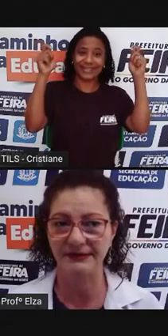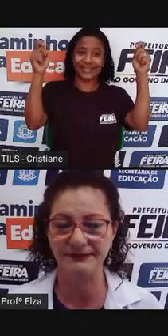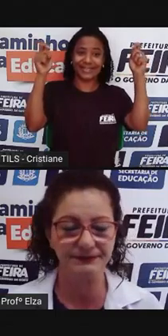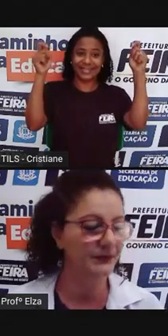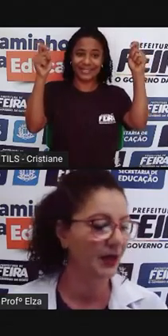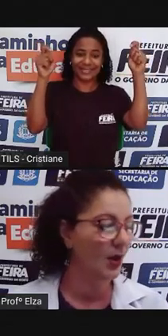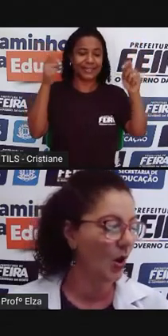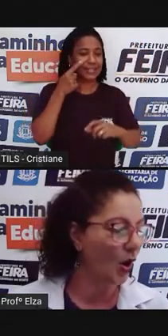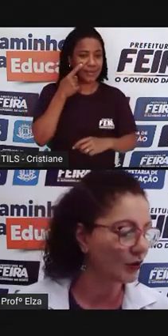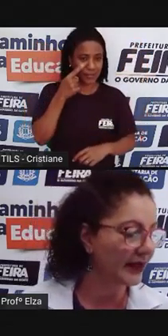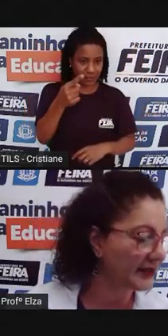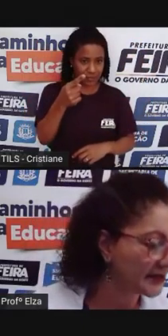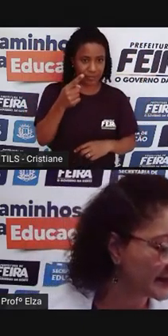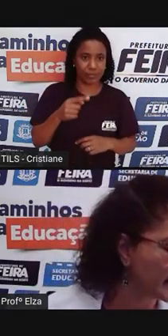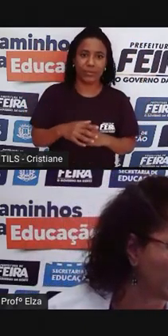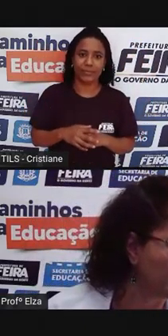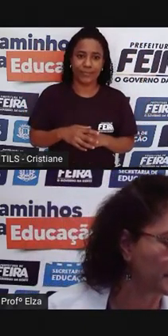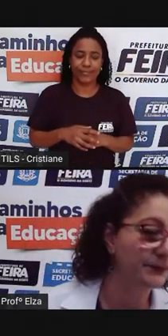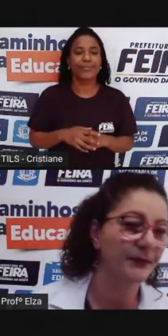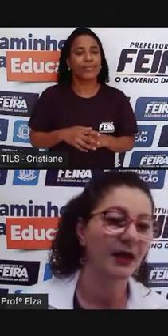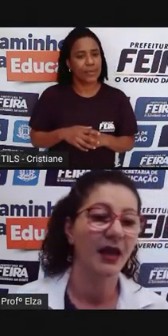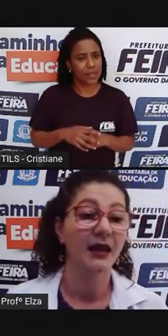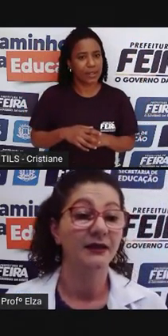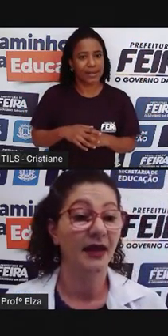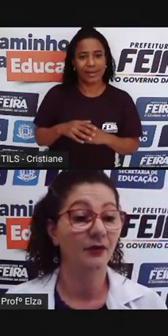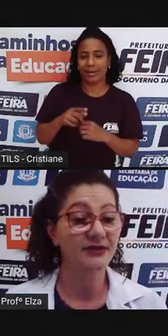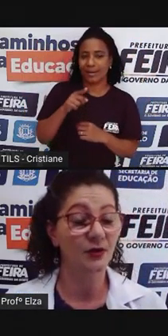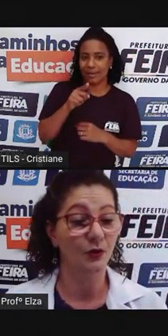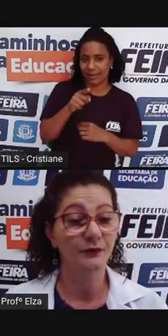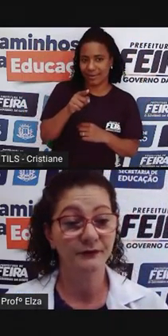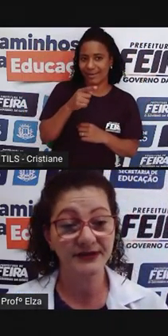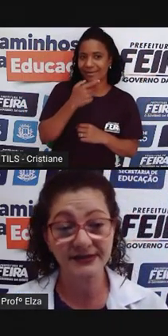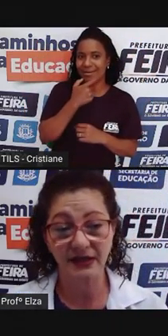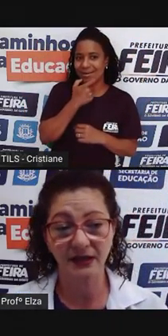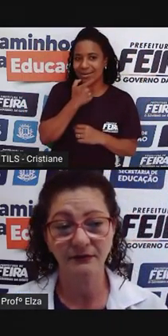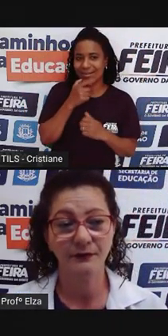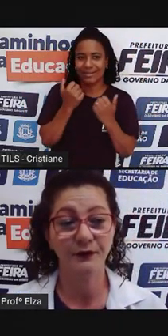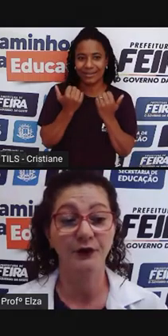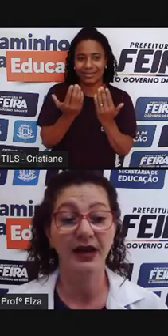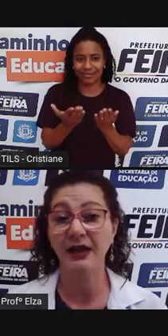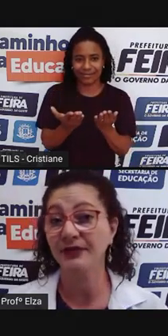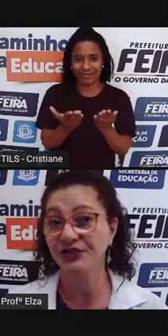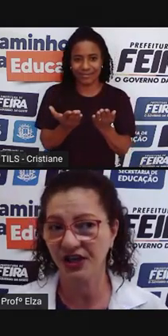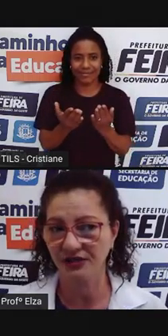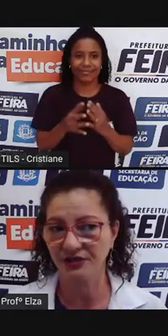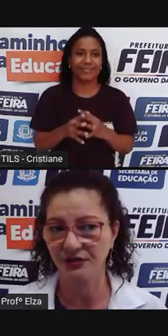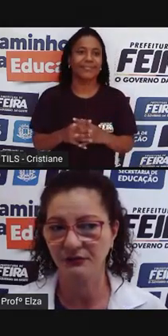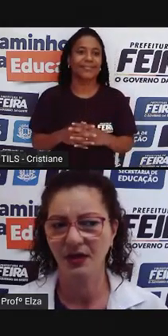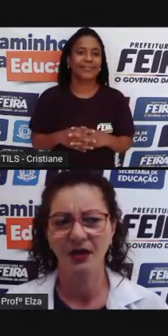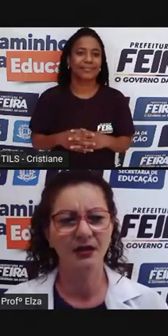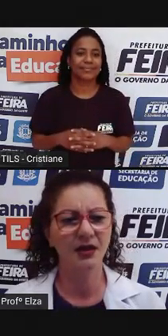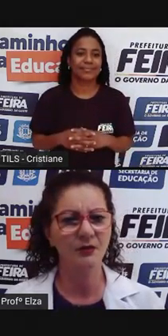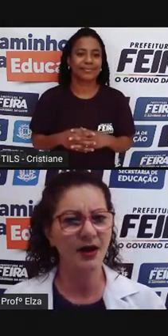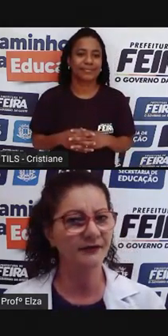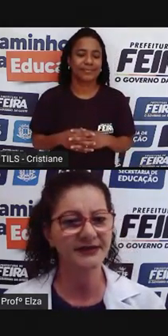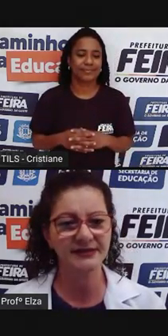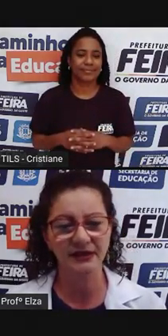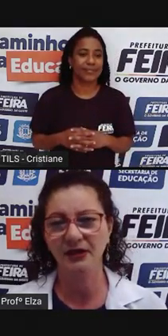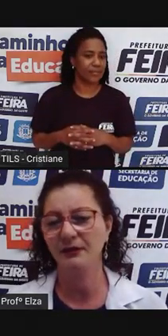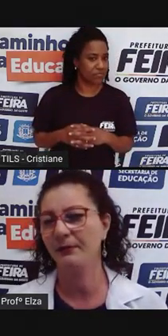apresenta. Olha o que ela diz aí. There is no vaccine for climate change. Não